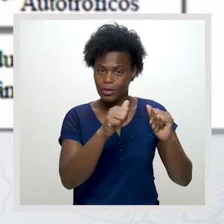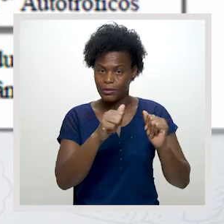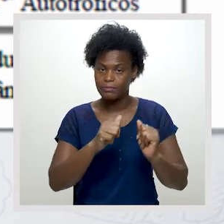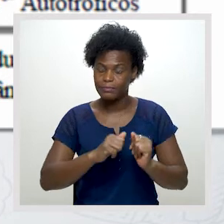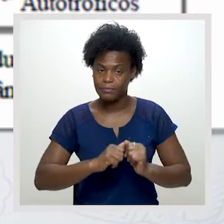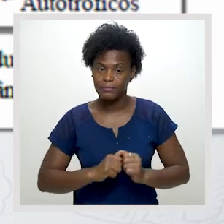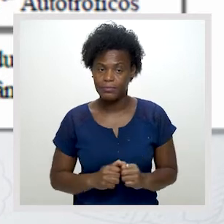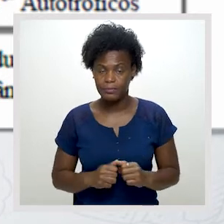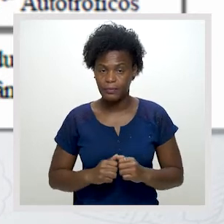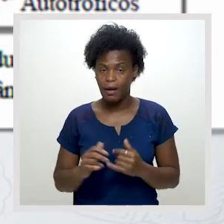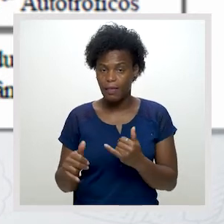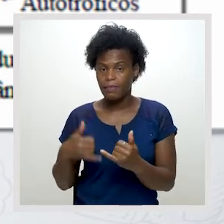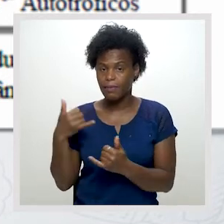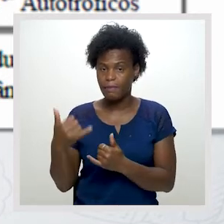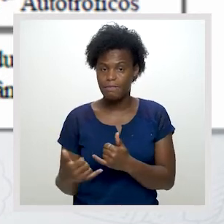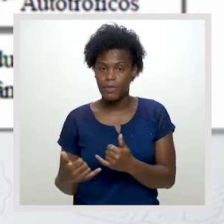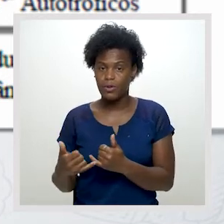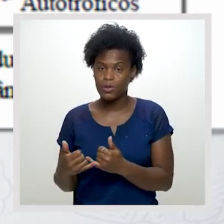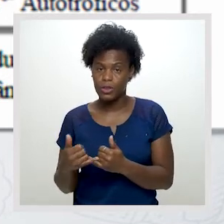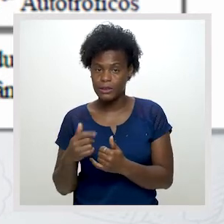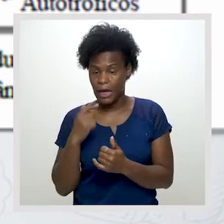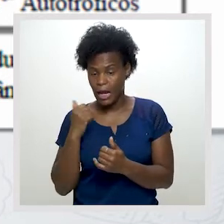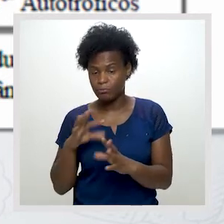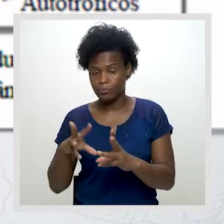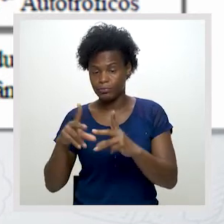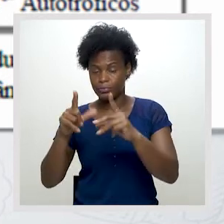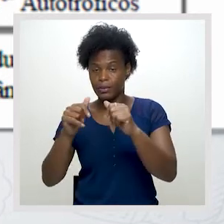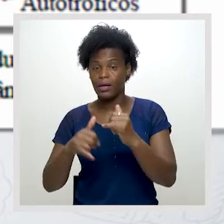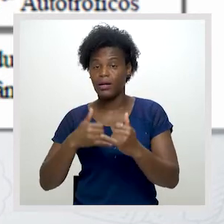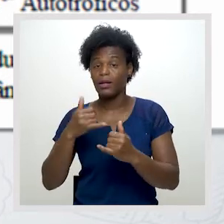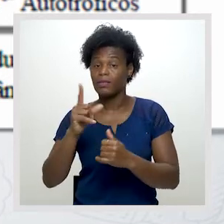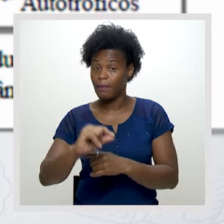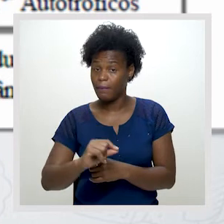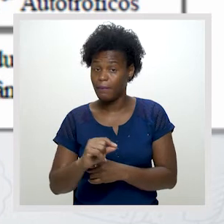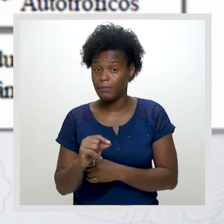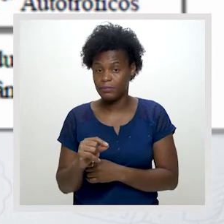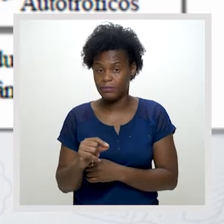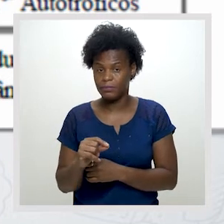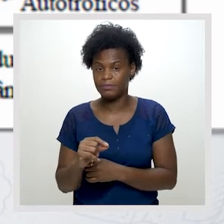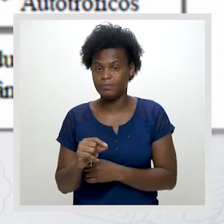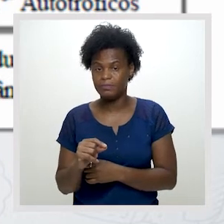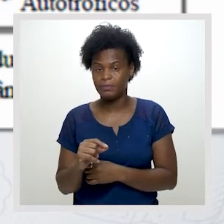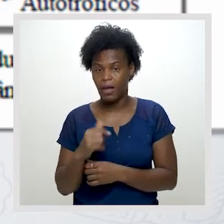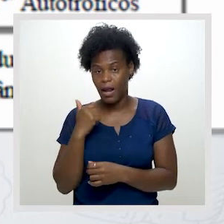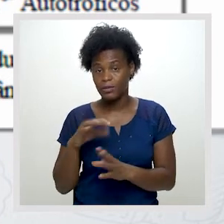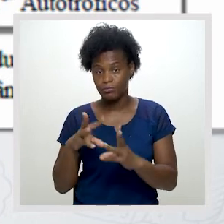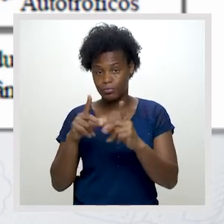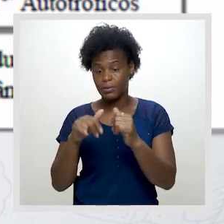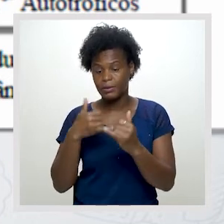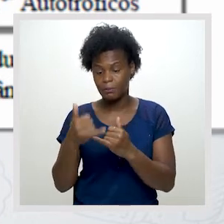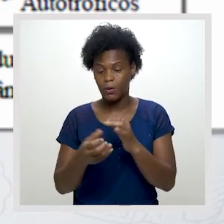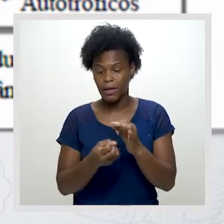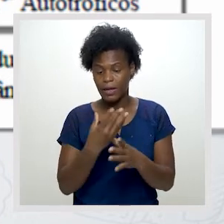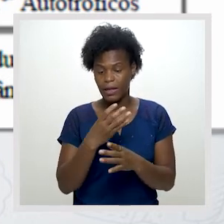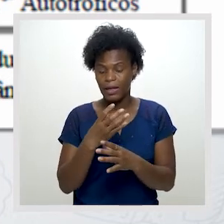evoluíram. Depois evoluíram e daí surgiu as